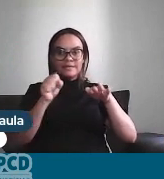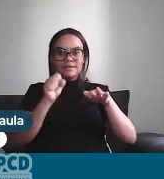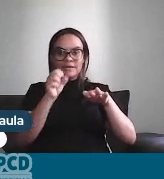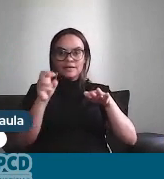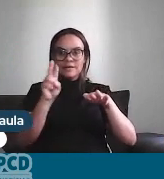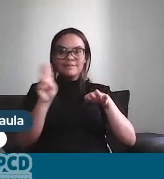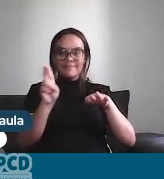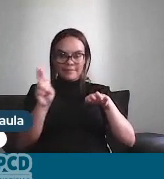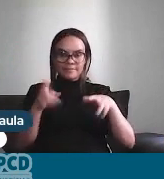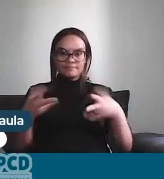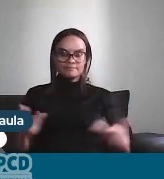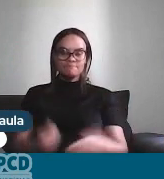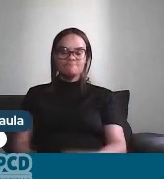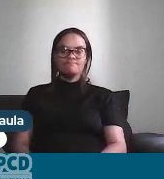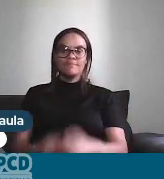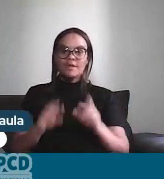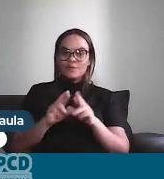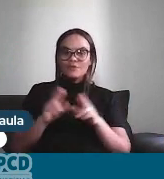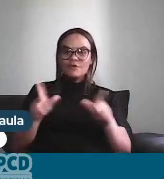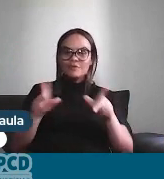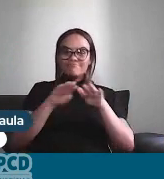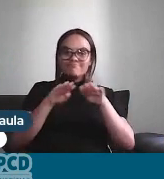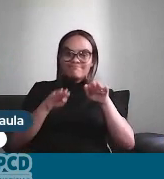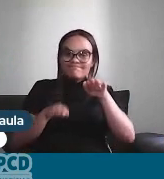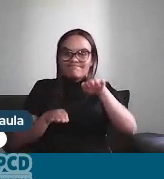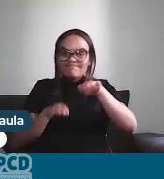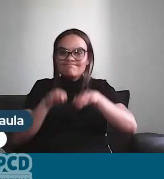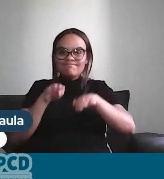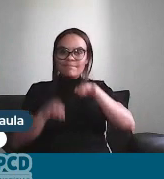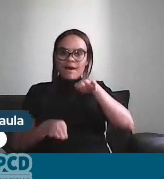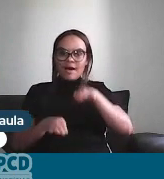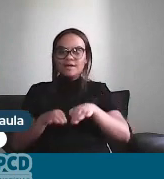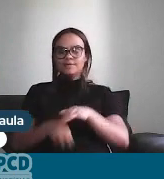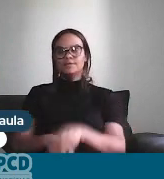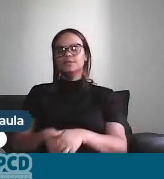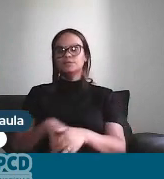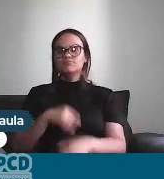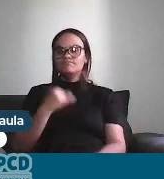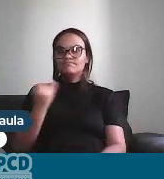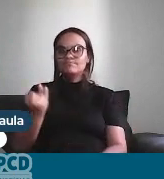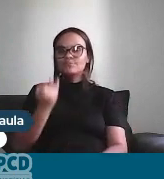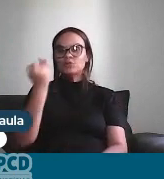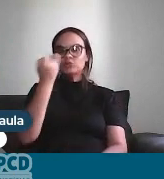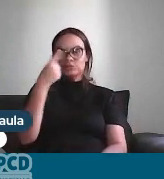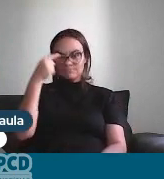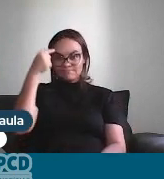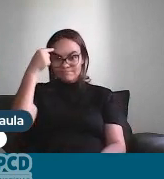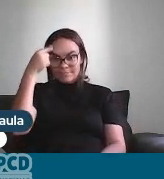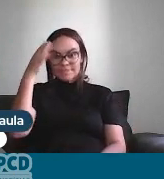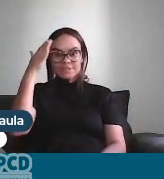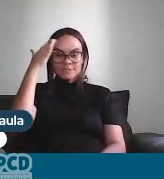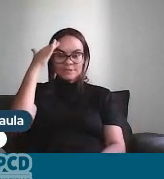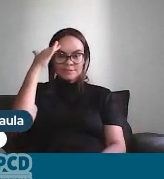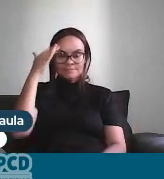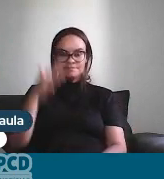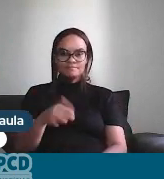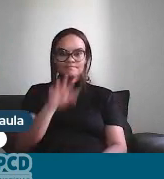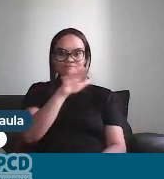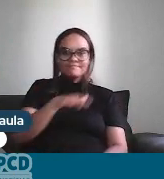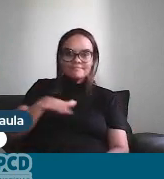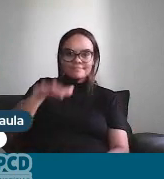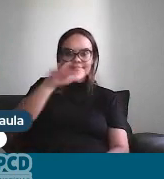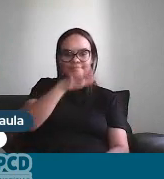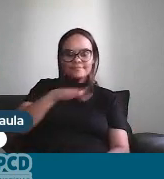1.800. Então, há uma diferença muito grande. E é importante que a gente tenha isso. E a região onde